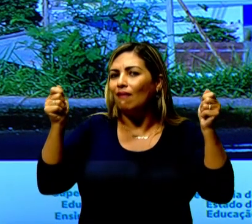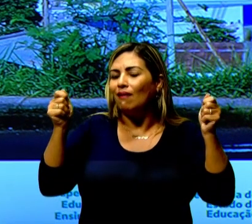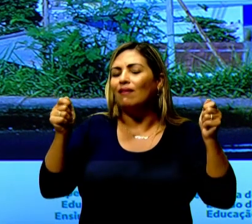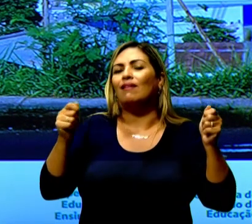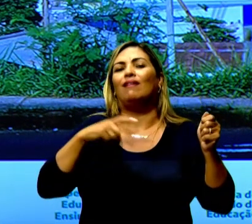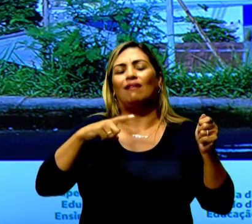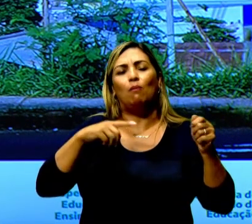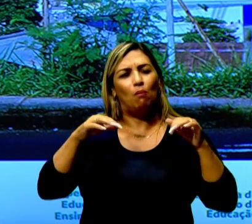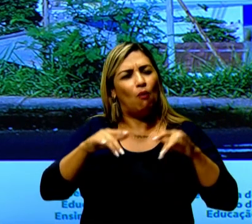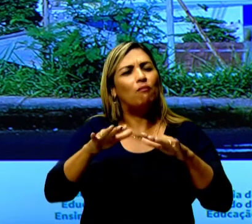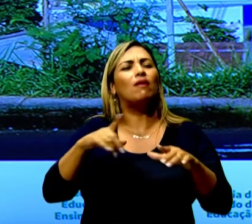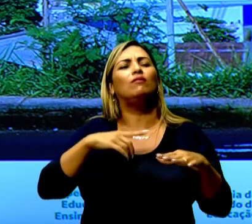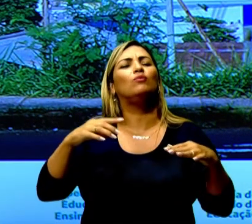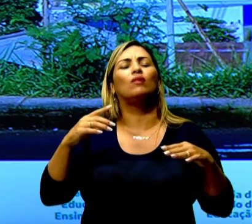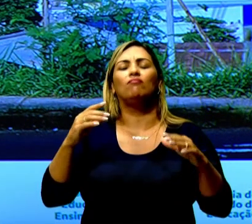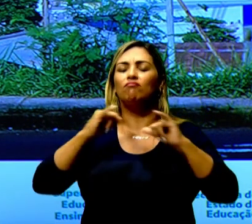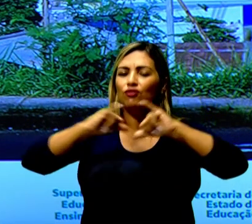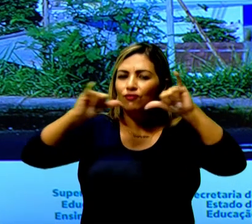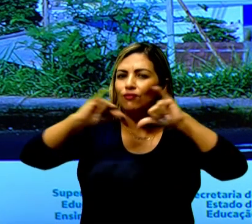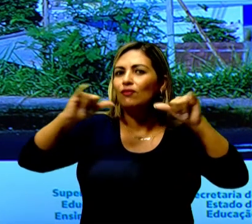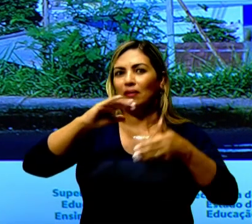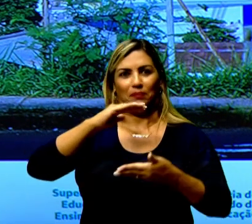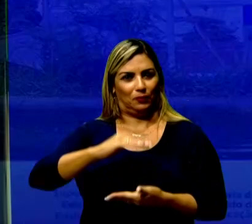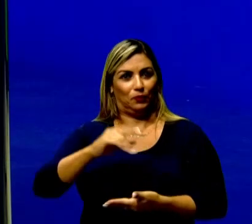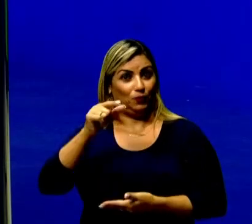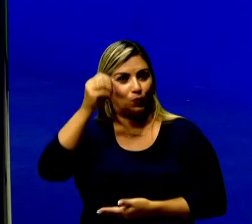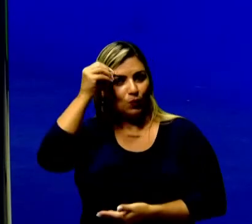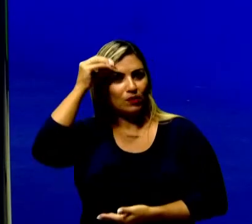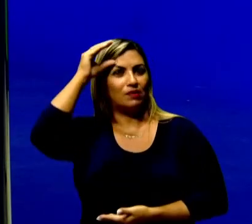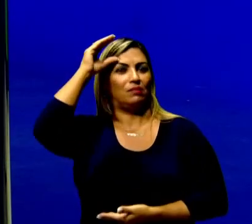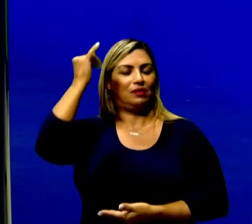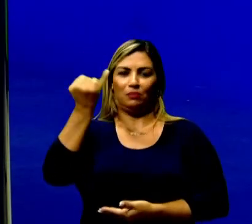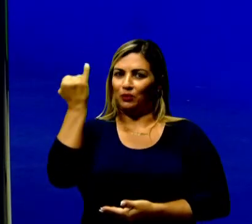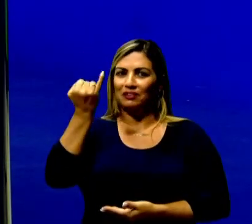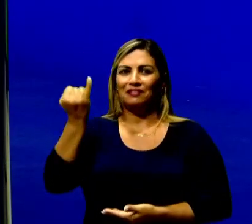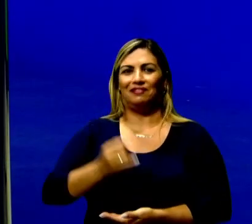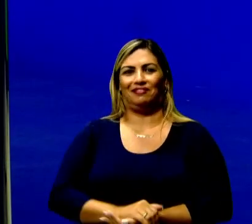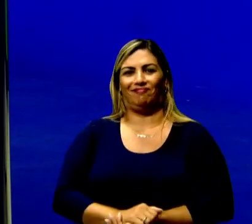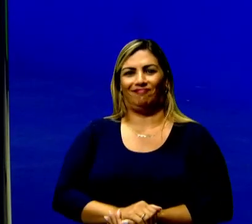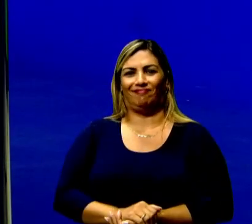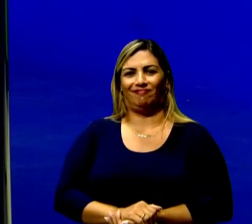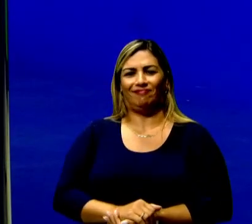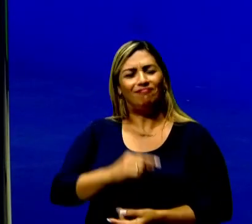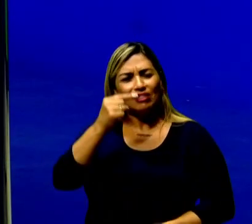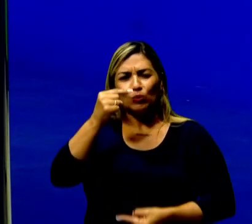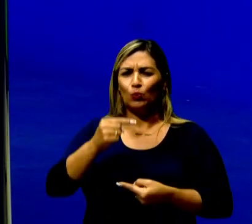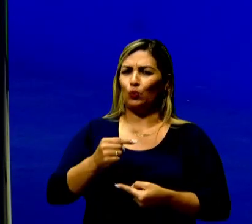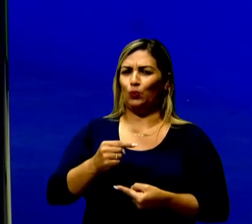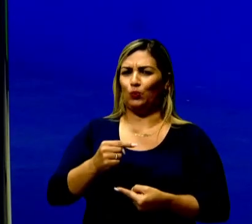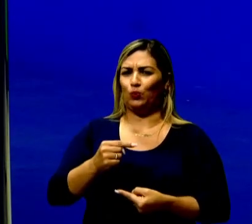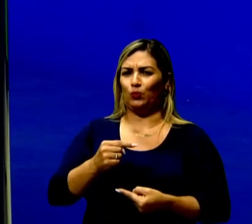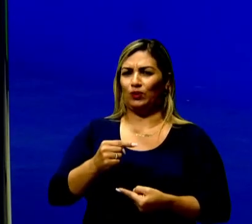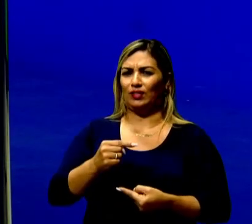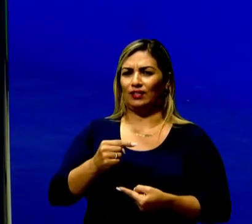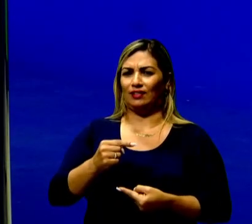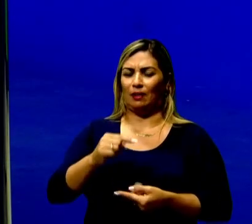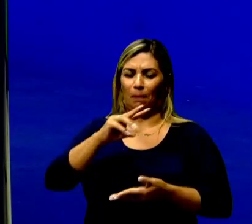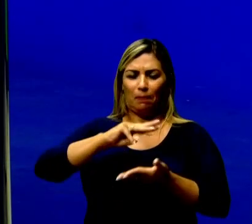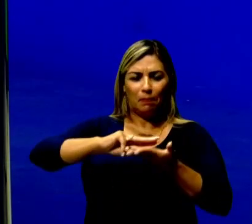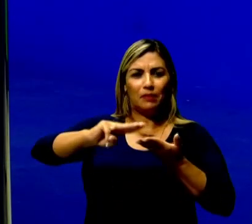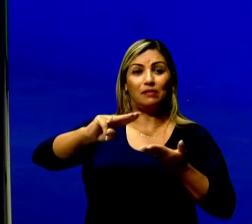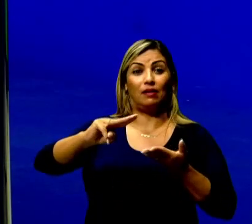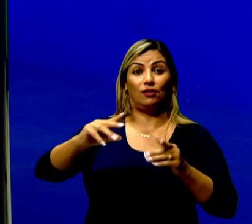de texto publicitário então é importante você ter esse conhecimento tá a mensagem ela tem que ser curta o